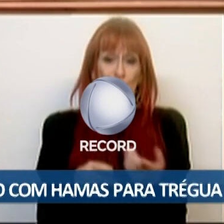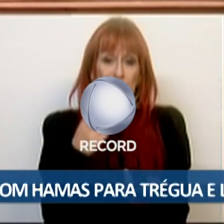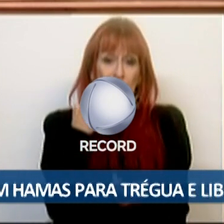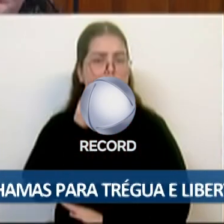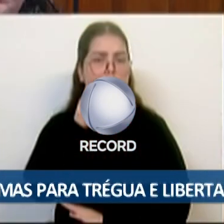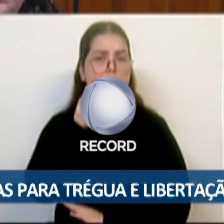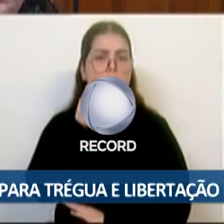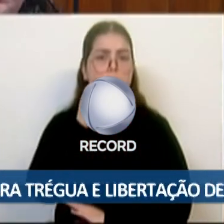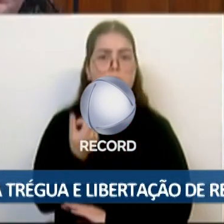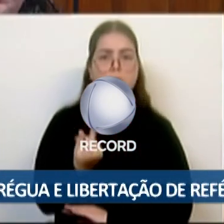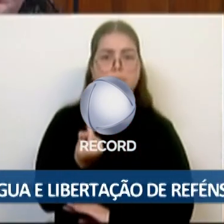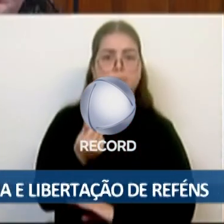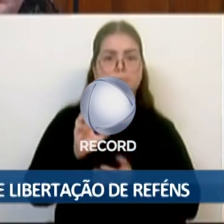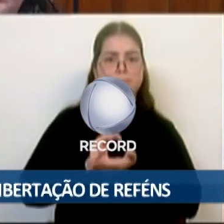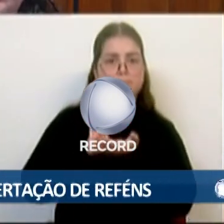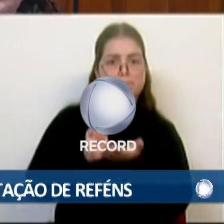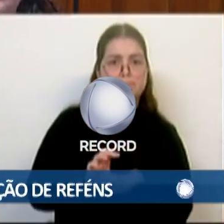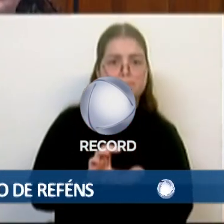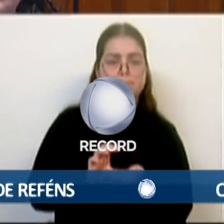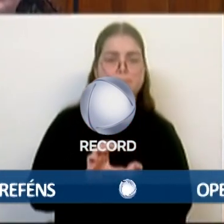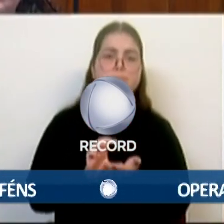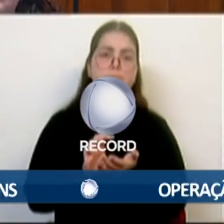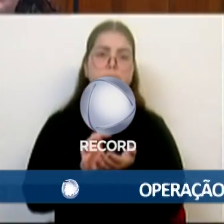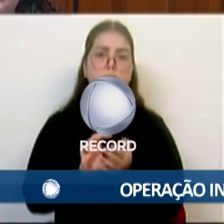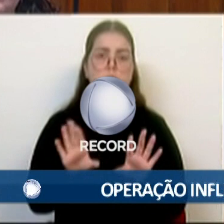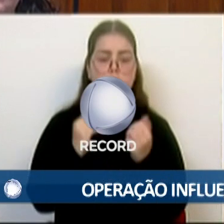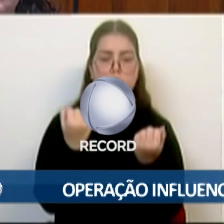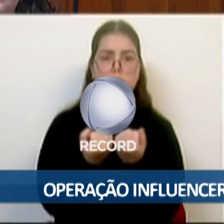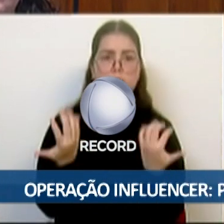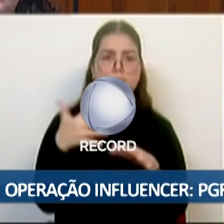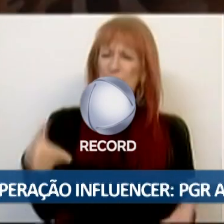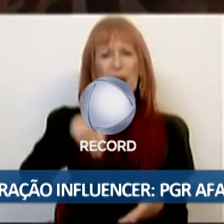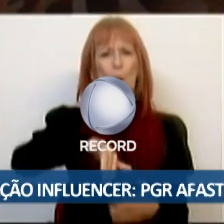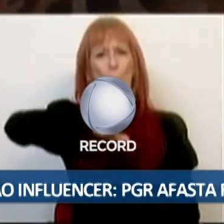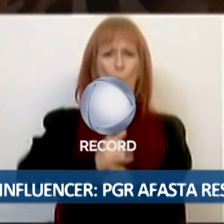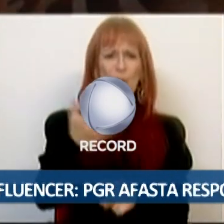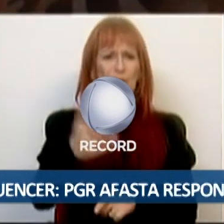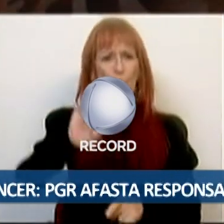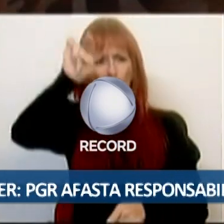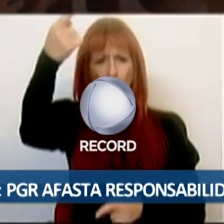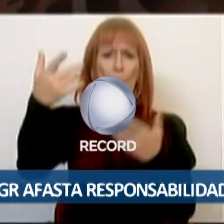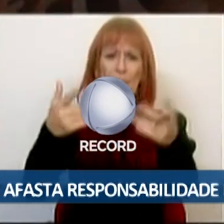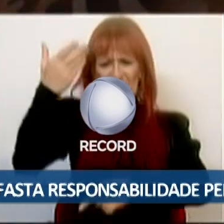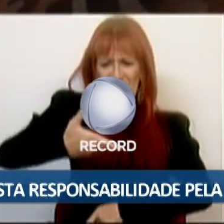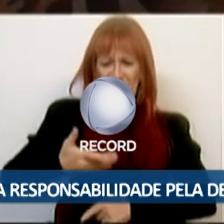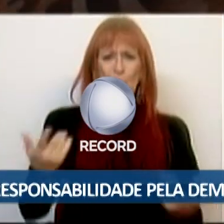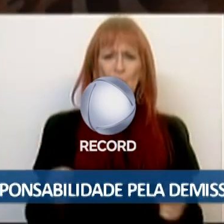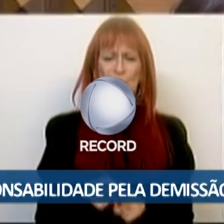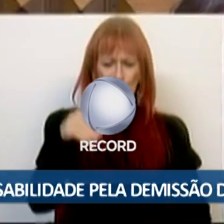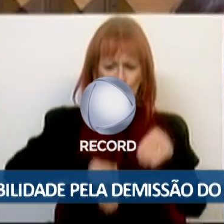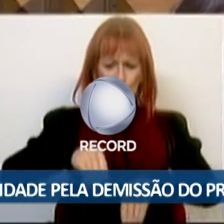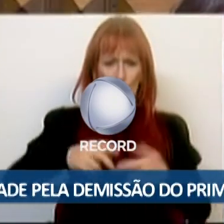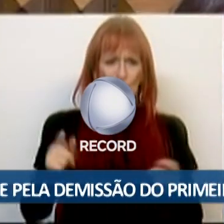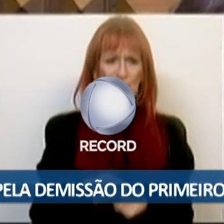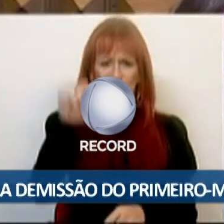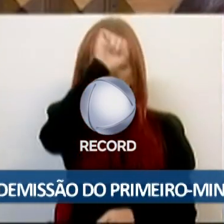Catarina Mendes, que abriu a sessão de debate, e por João Galamba, que foi o primeiro alvo da oposição no seu regresso ao